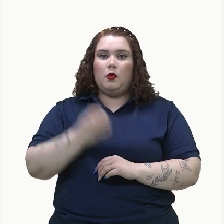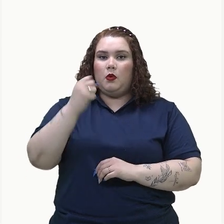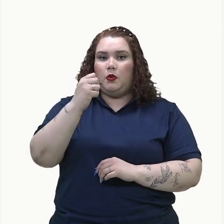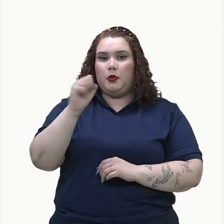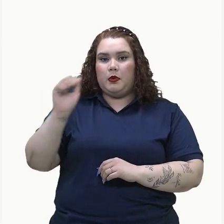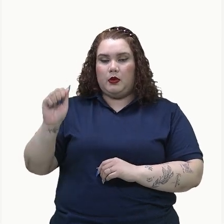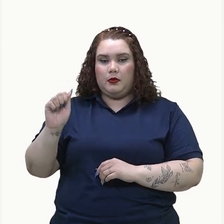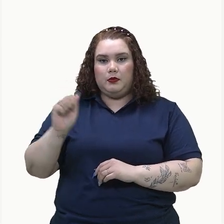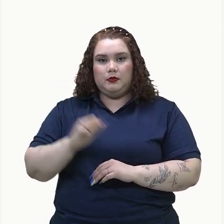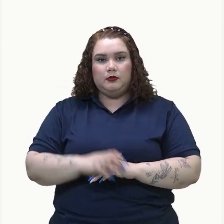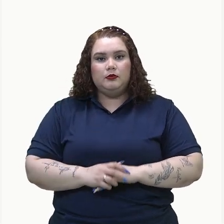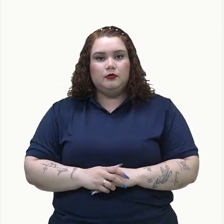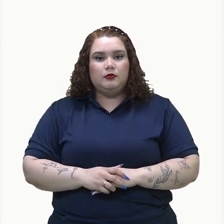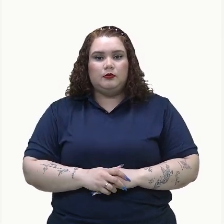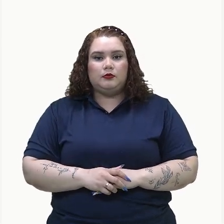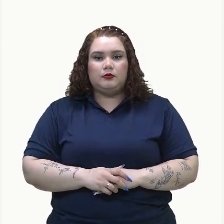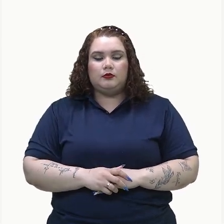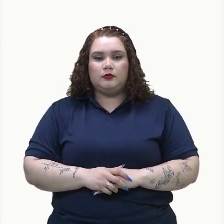8 amperes.